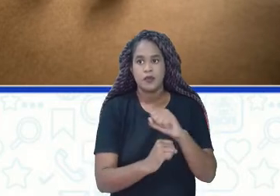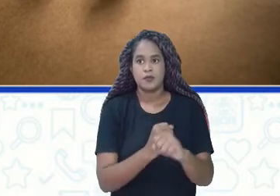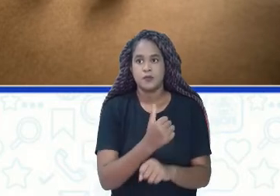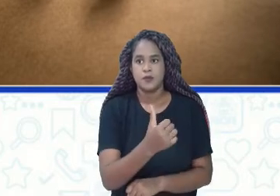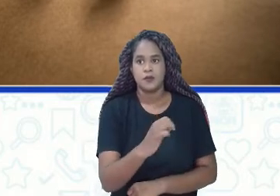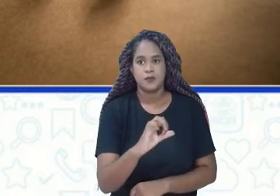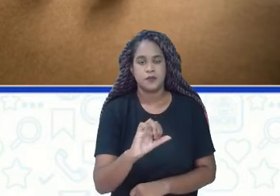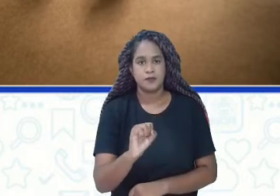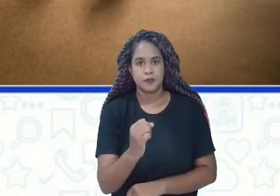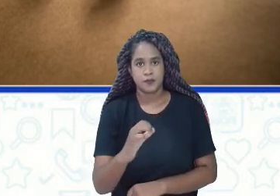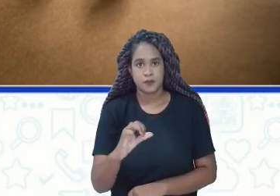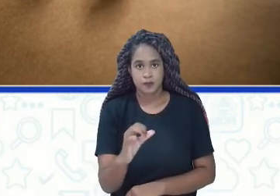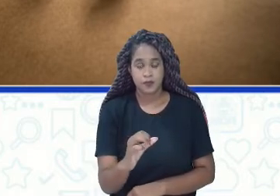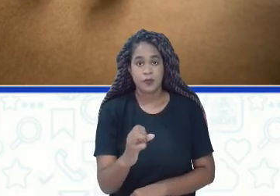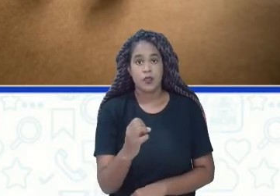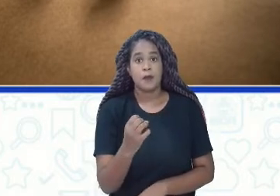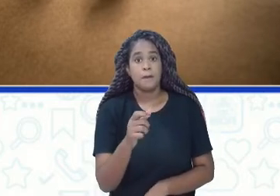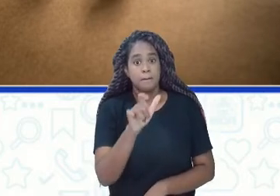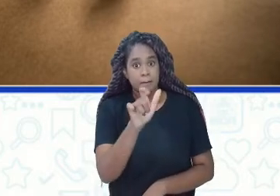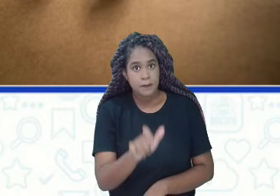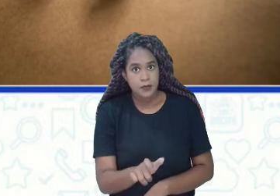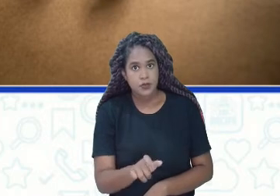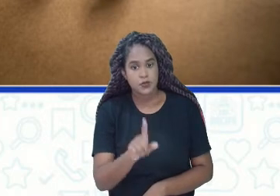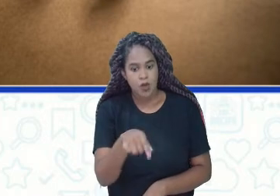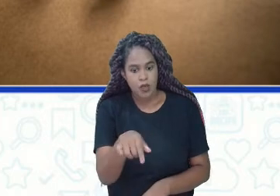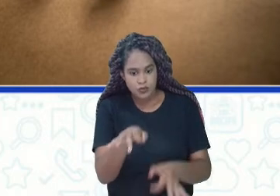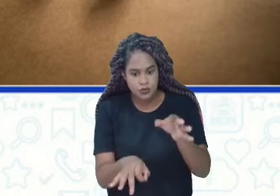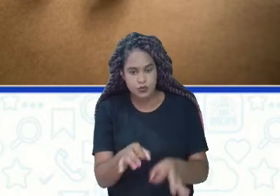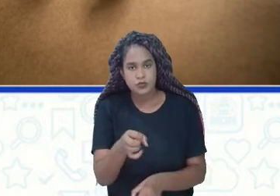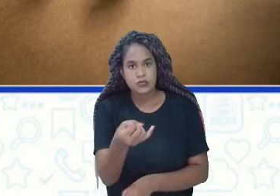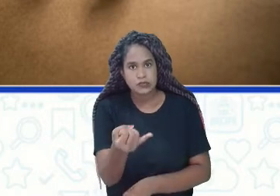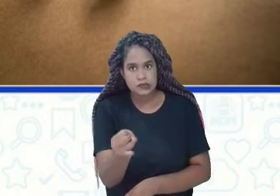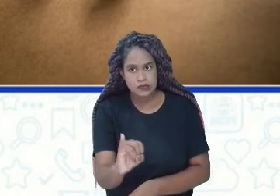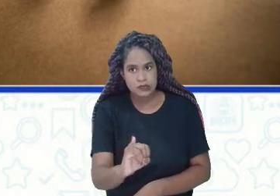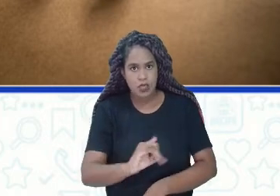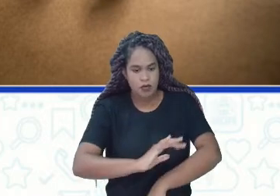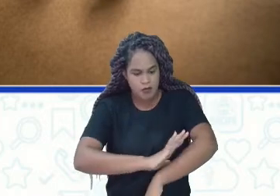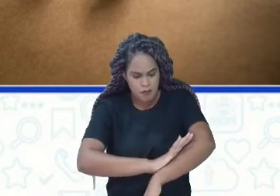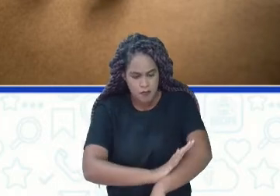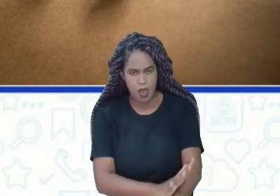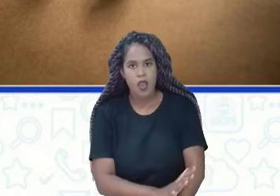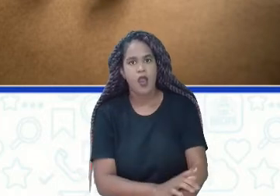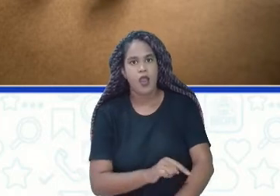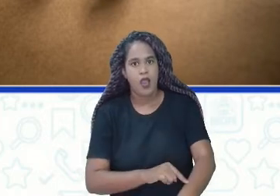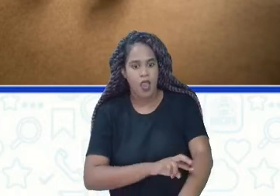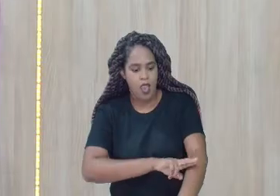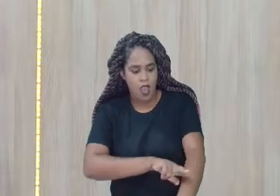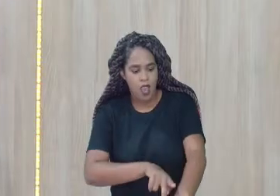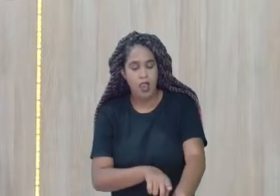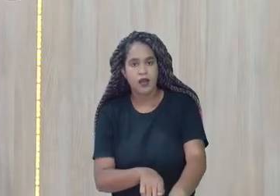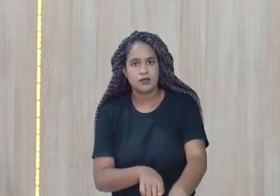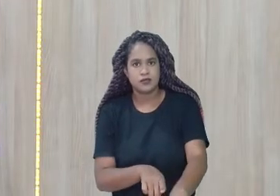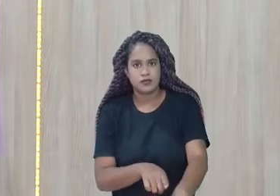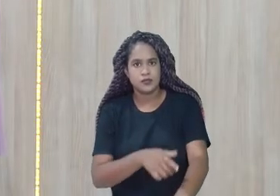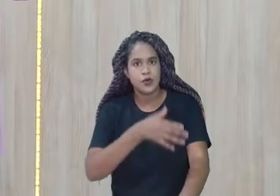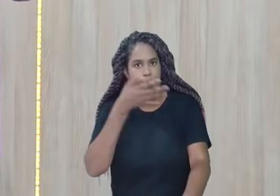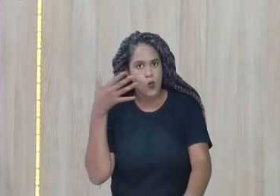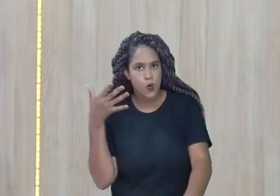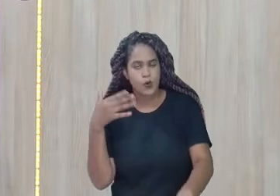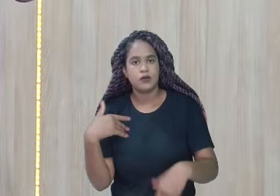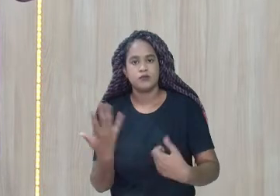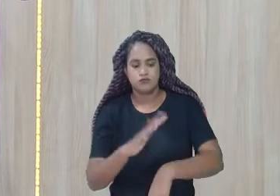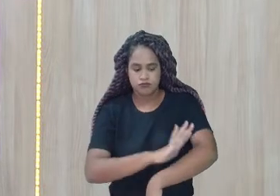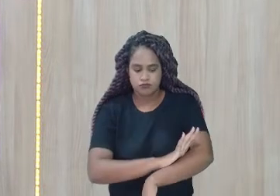diz que serão punidos, na forma desta lei, os crimes resultantes de preconceitos de raça e de cor. Então,